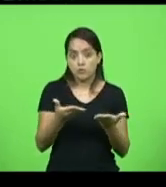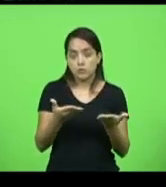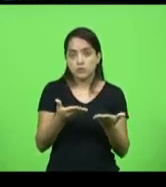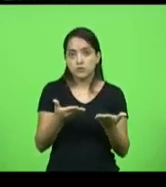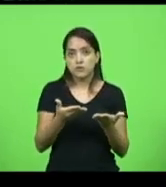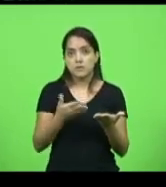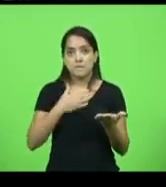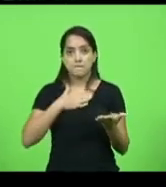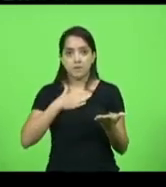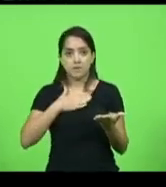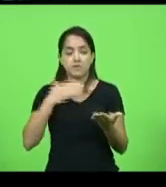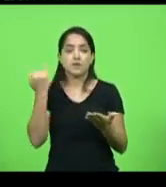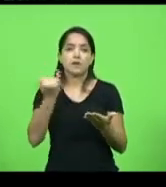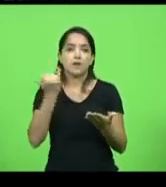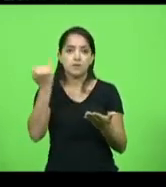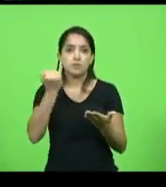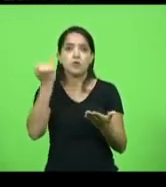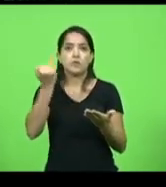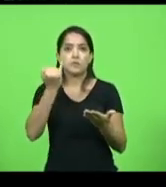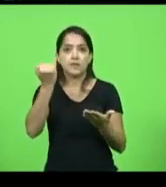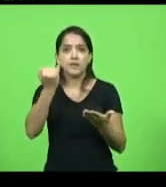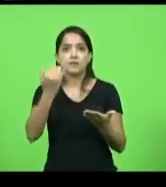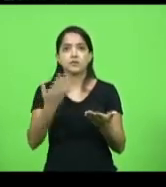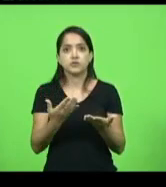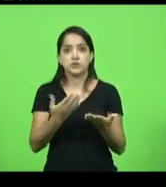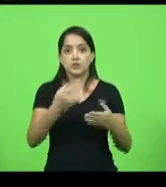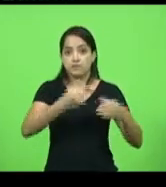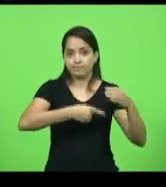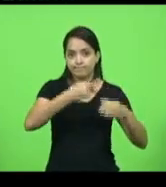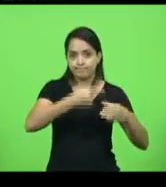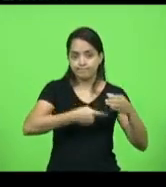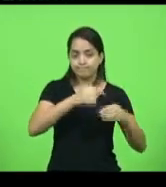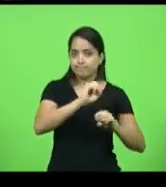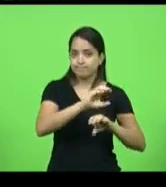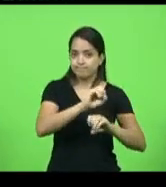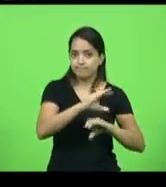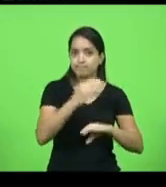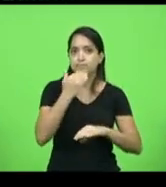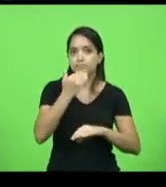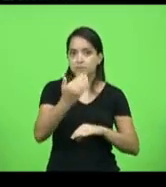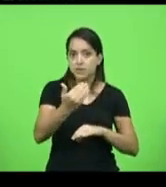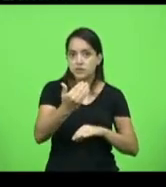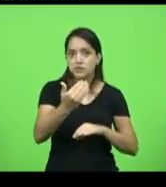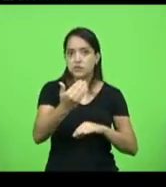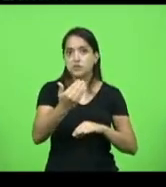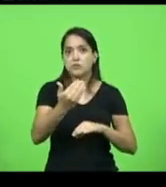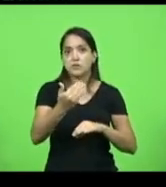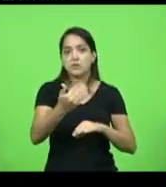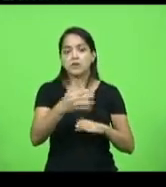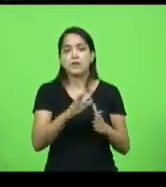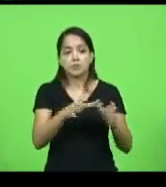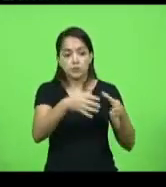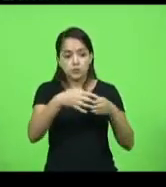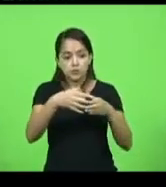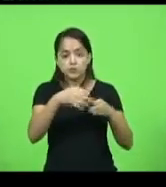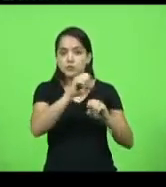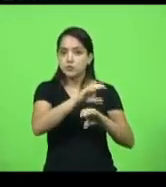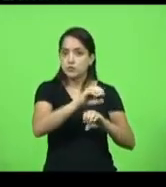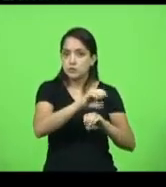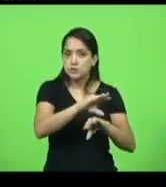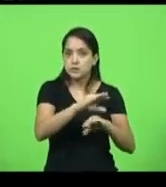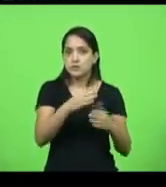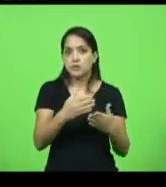para mim é muito importante as diligências que a Comissão de Educação pediu para as entidades educacionais. Quanto